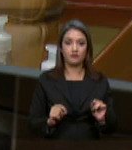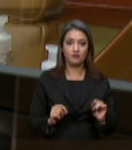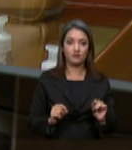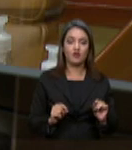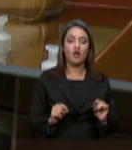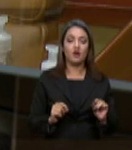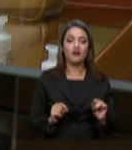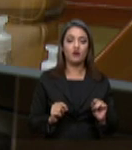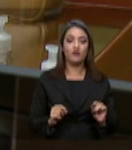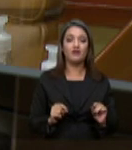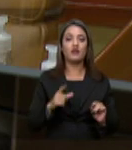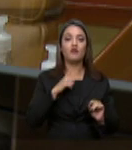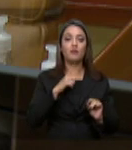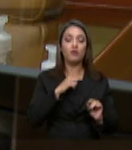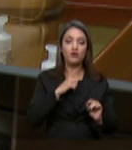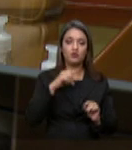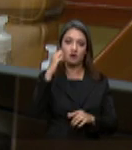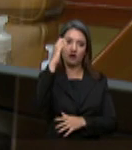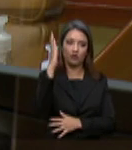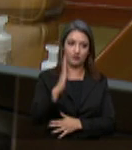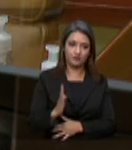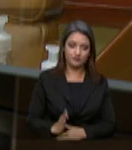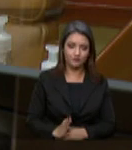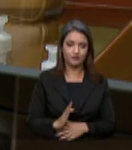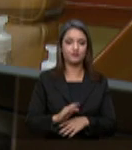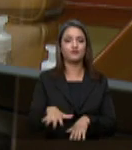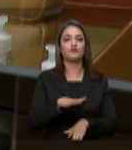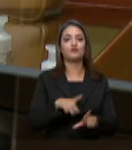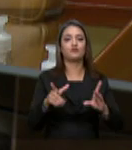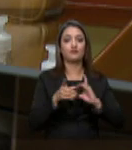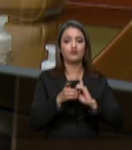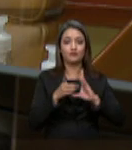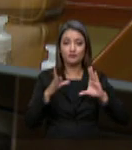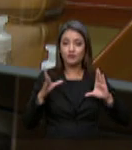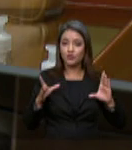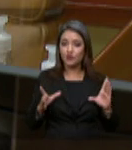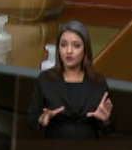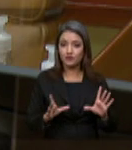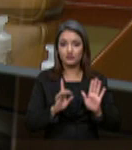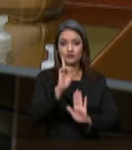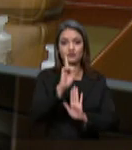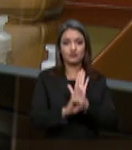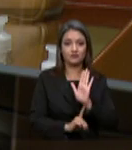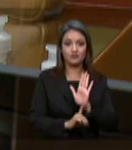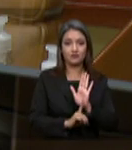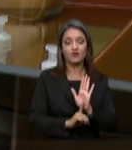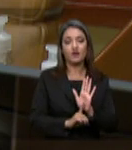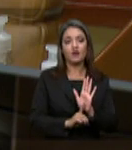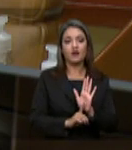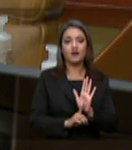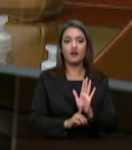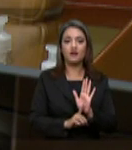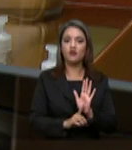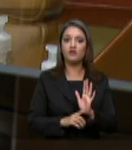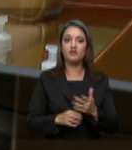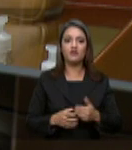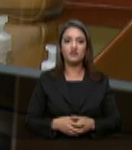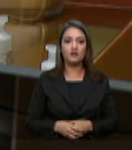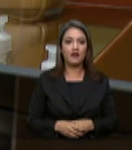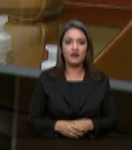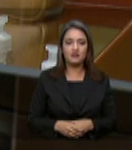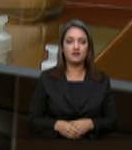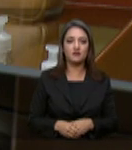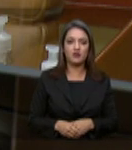do Brasil constitui-se em estado democrático de direito não é o que cada um tem na cabeça segundo a sua